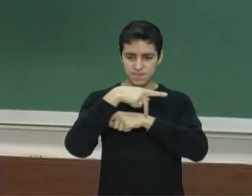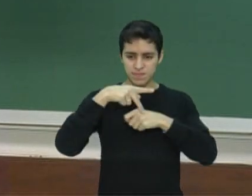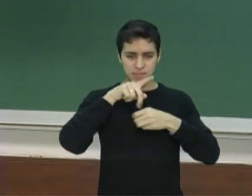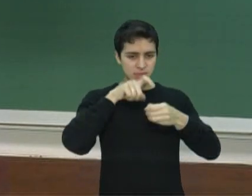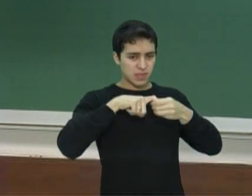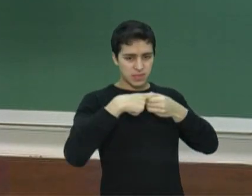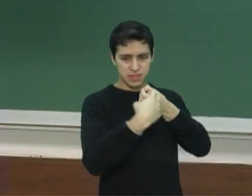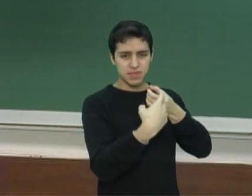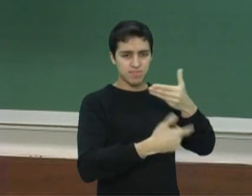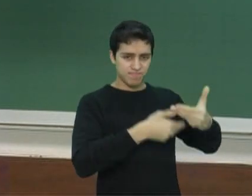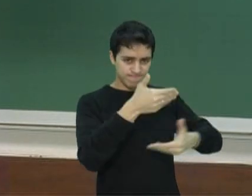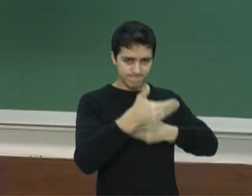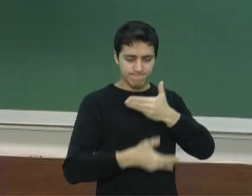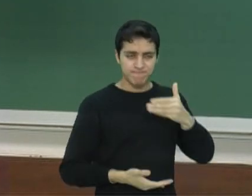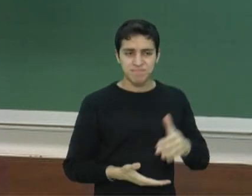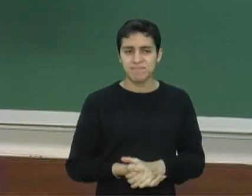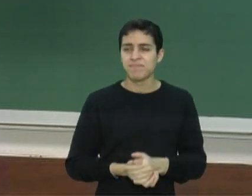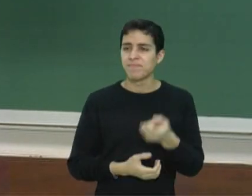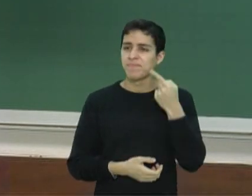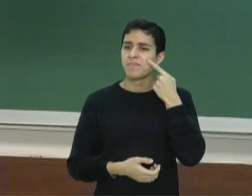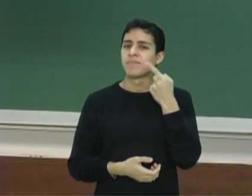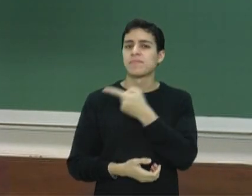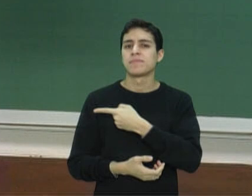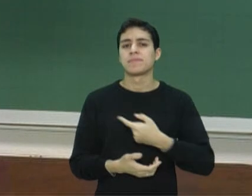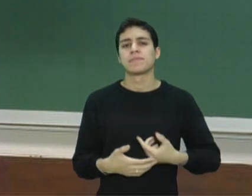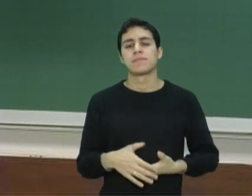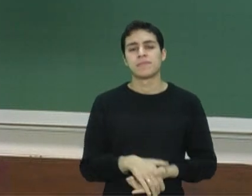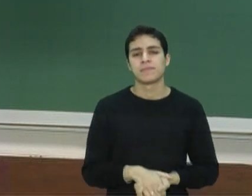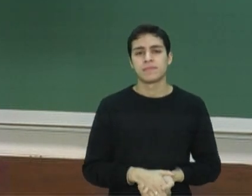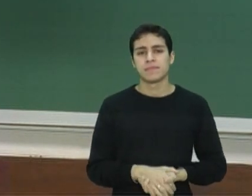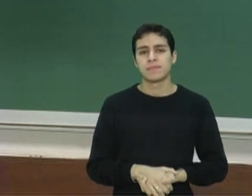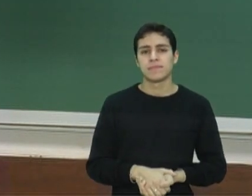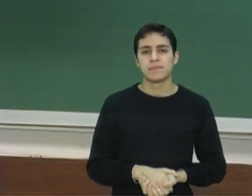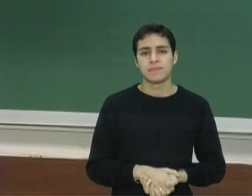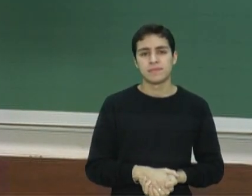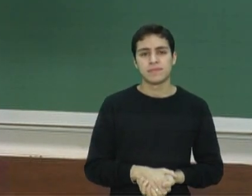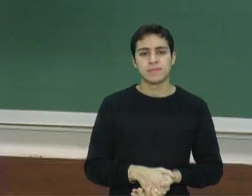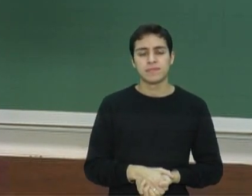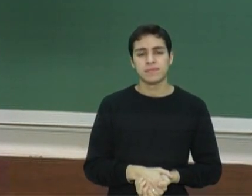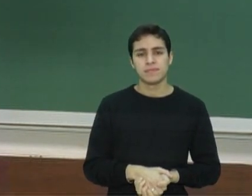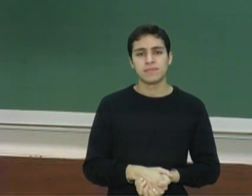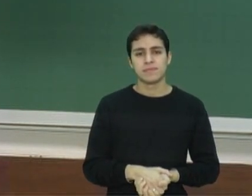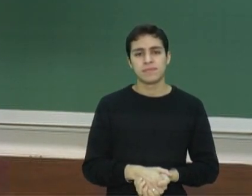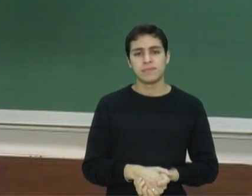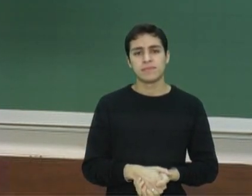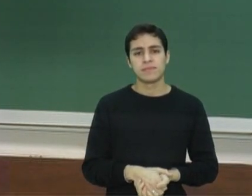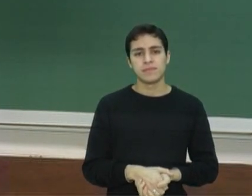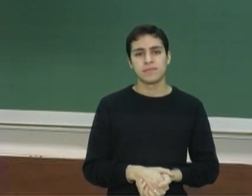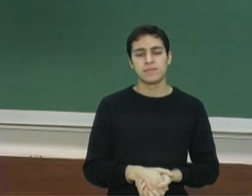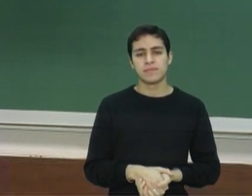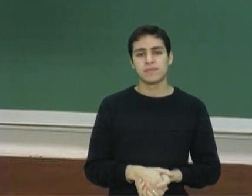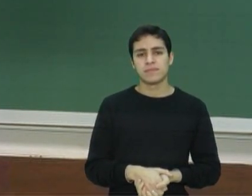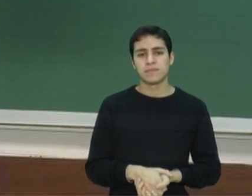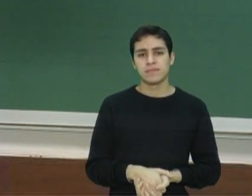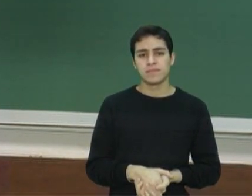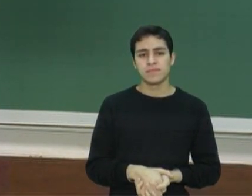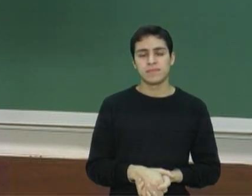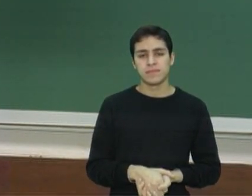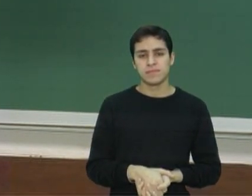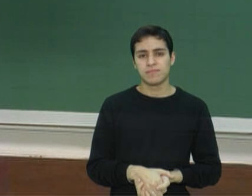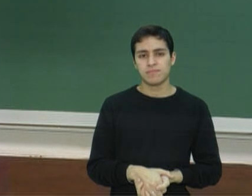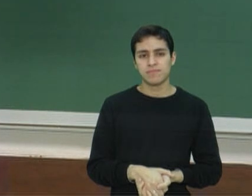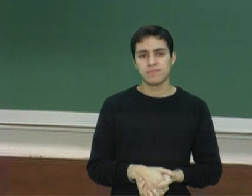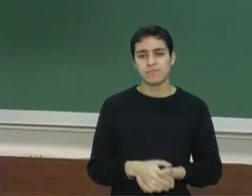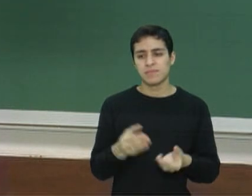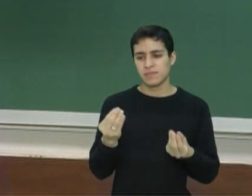países. El bloque firmou uma aliança estratégica e le regalou uma aliança de